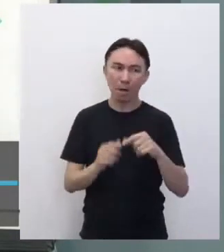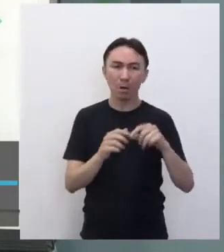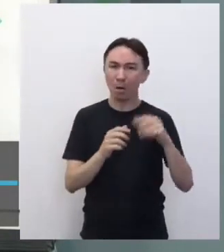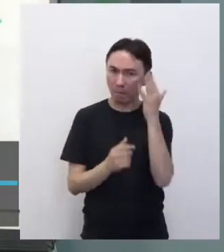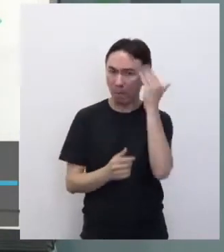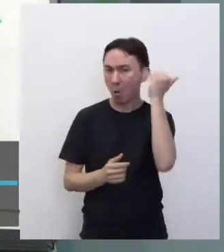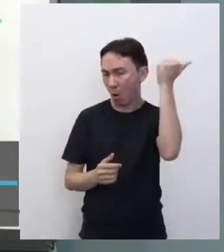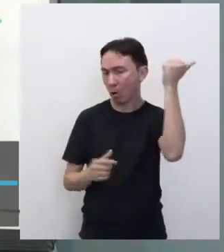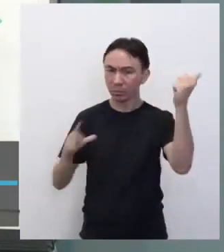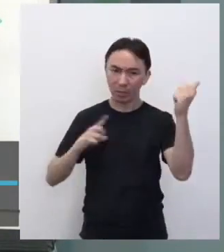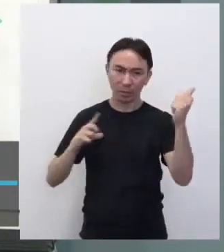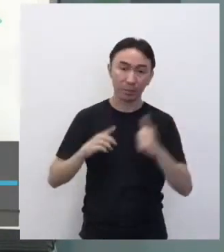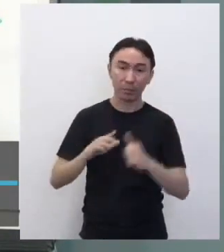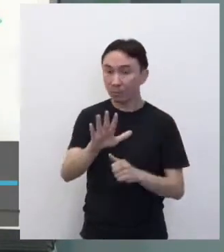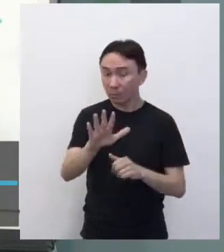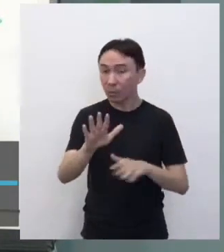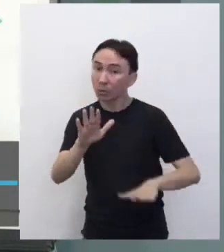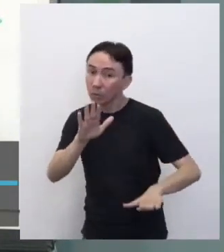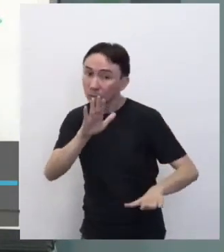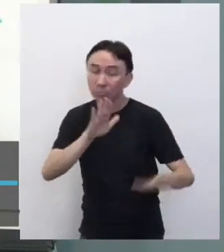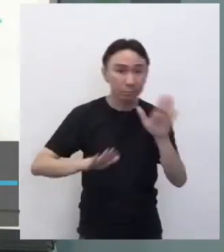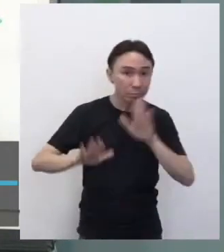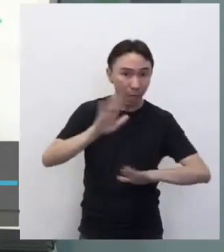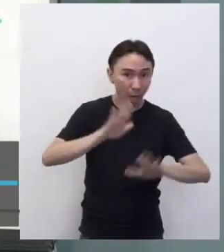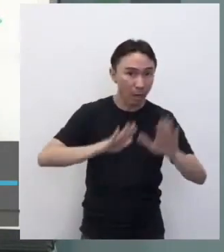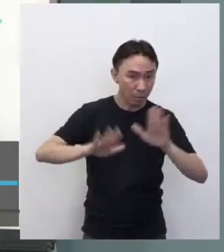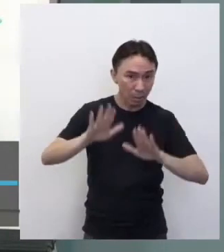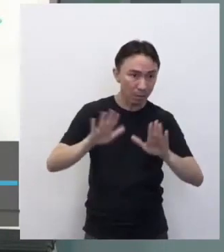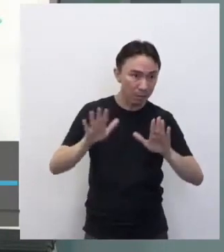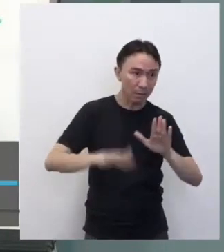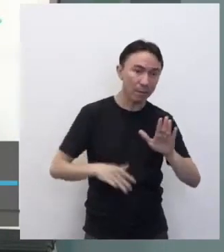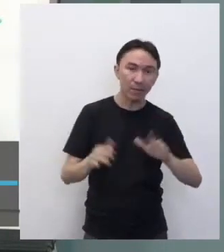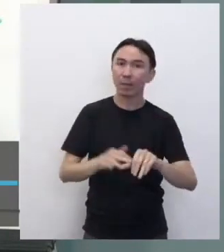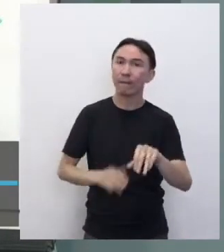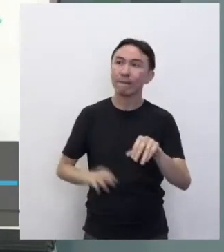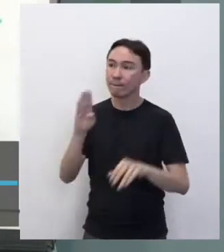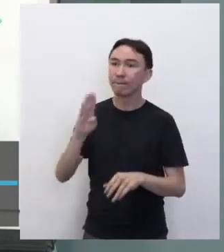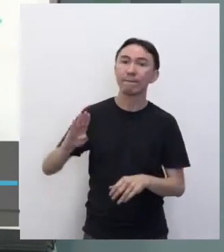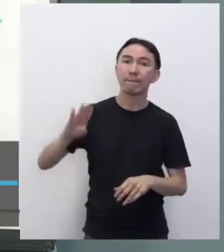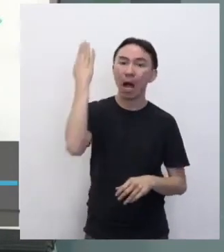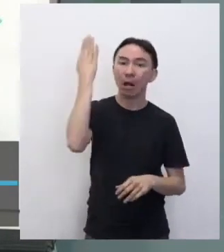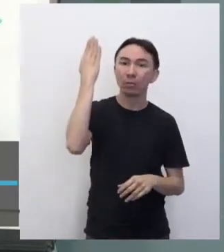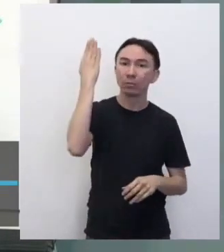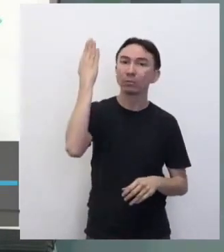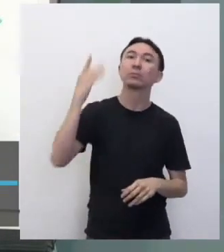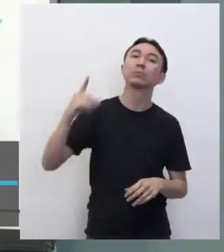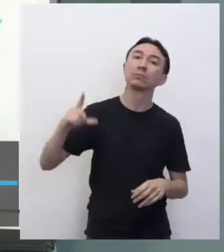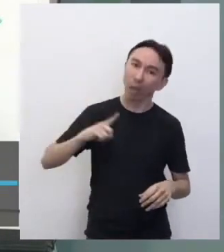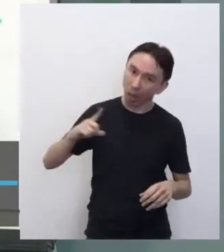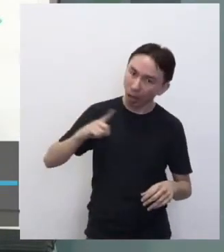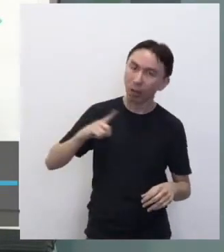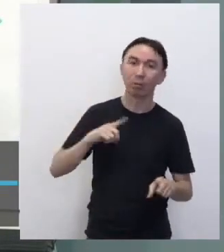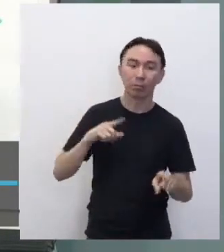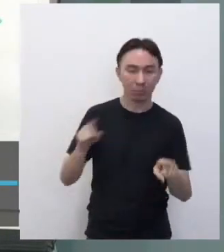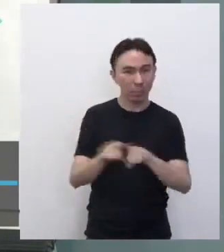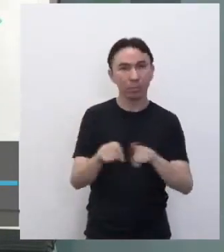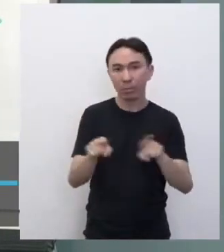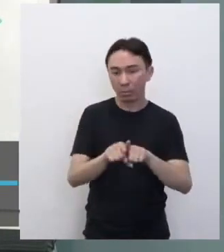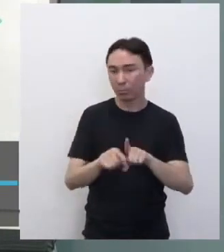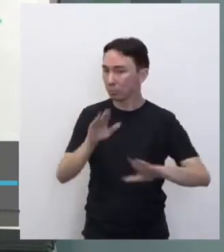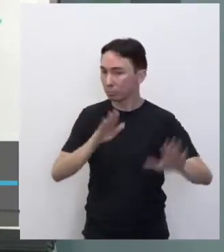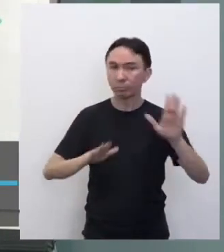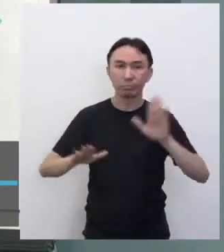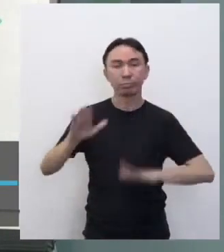cuidado realmente para não entrar em sitezinho falso, né? Uhum. Como a gente tem fake news, a gente tem fake sites também, né? Uhum. Tem sites falsos.